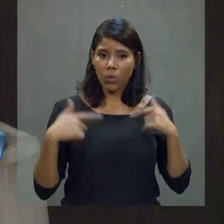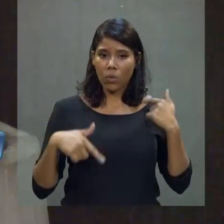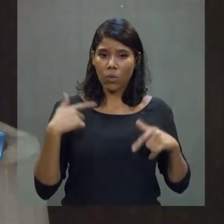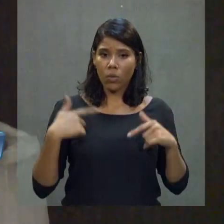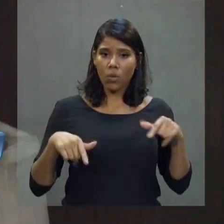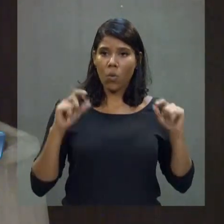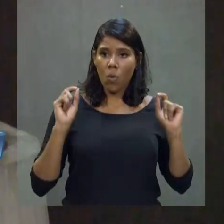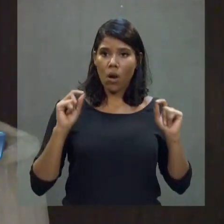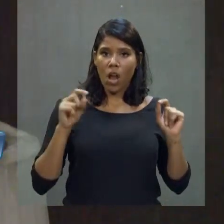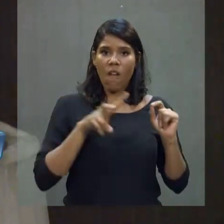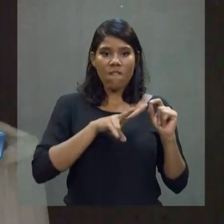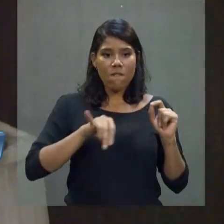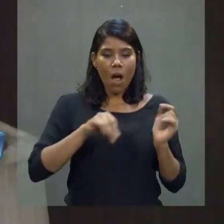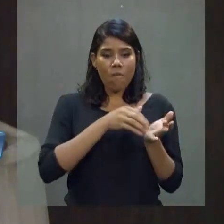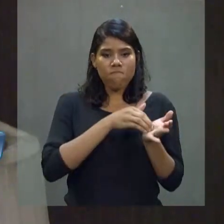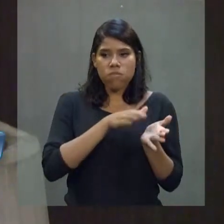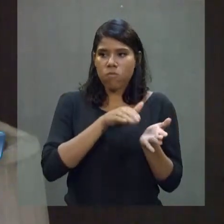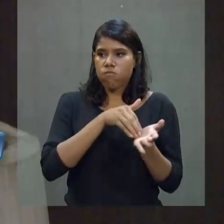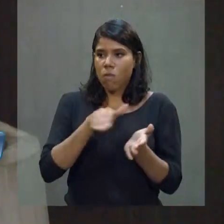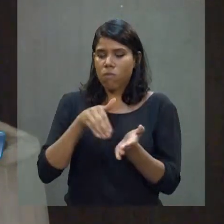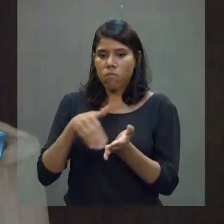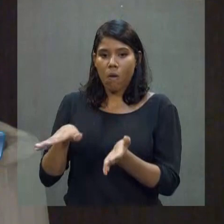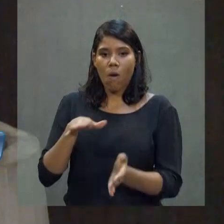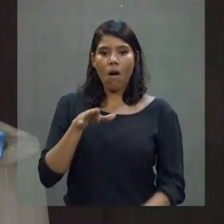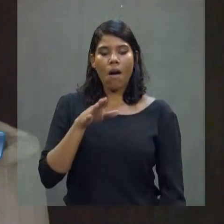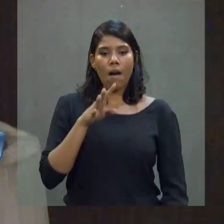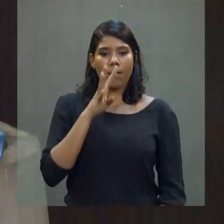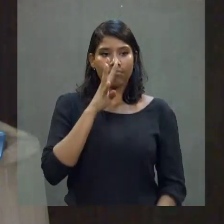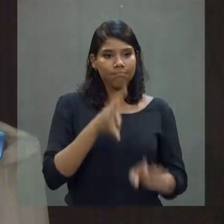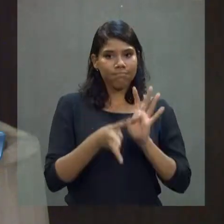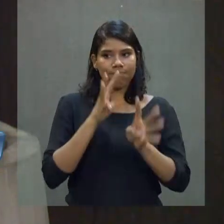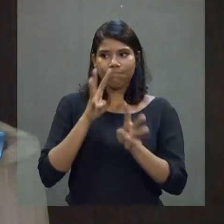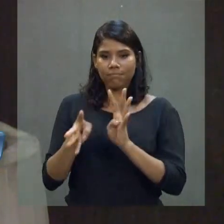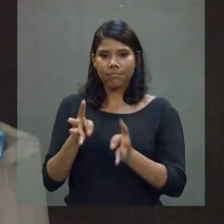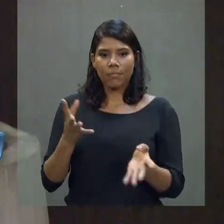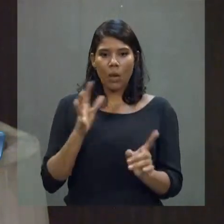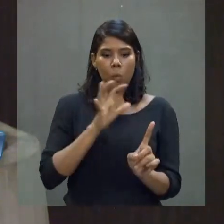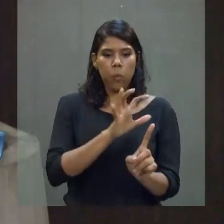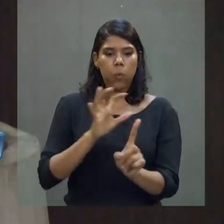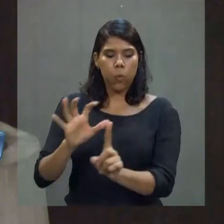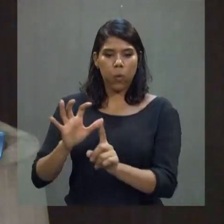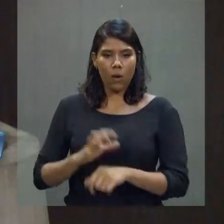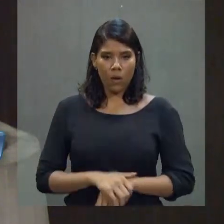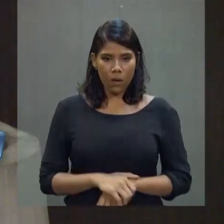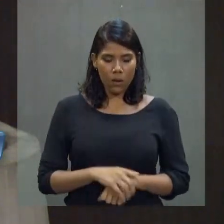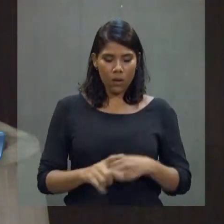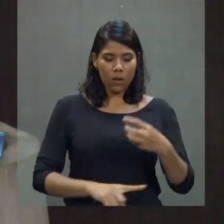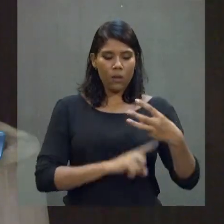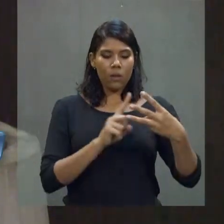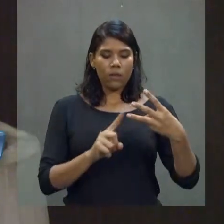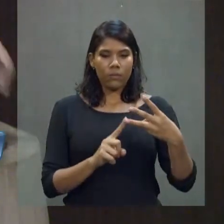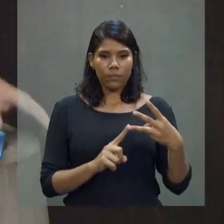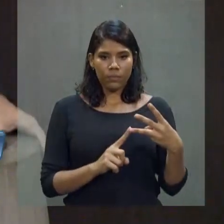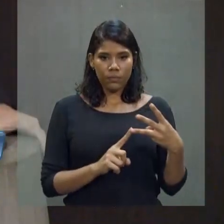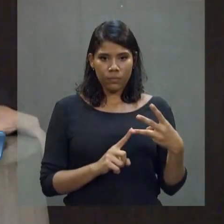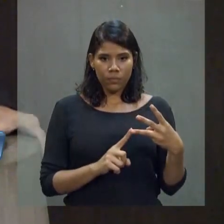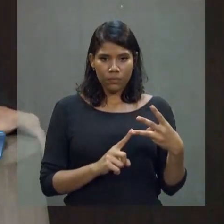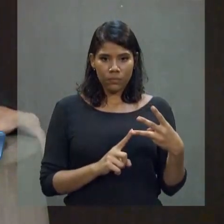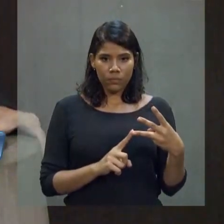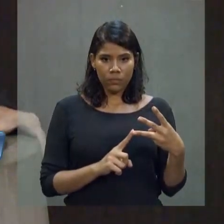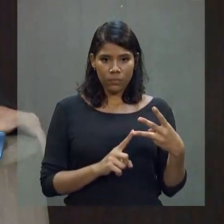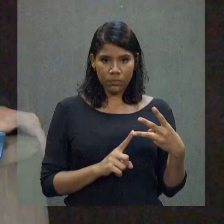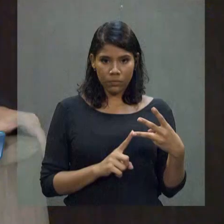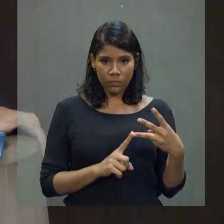de demissão na Petrobras, nas suas unidades. Terceiro, porque